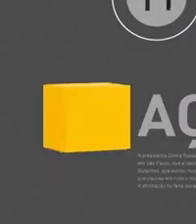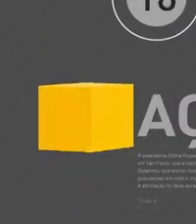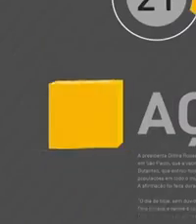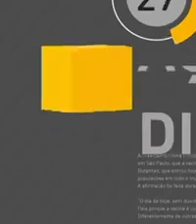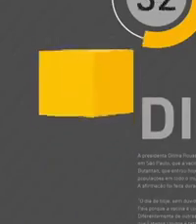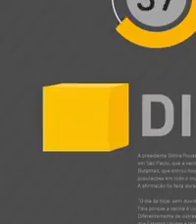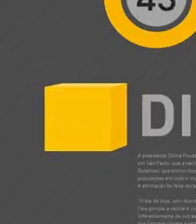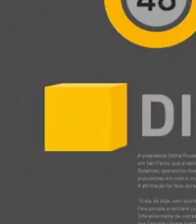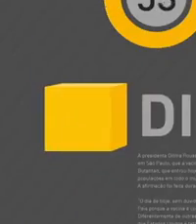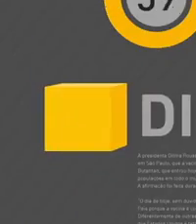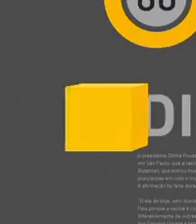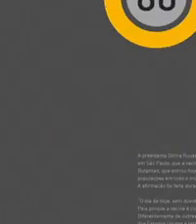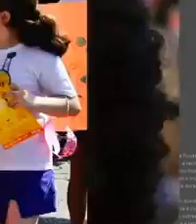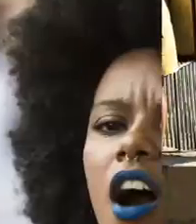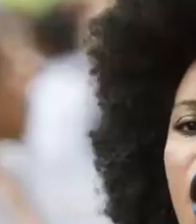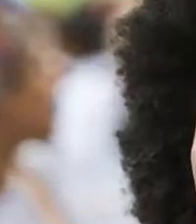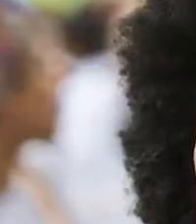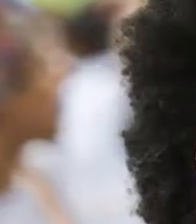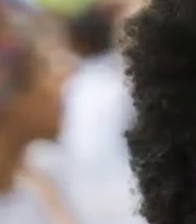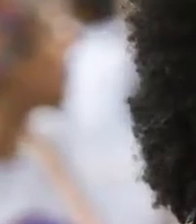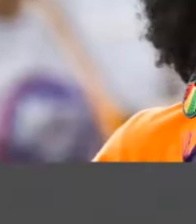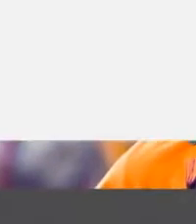foi meu